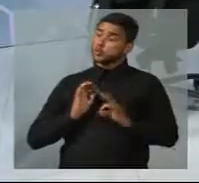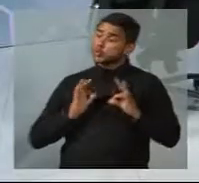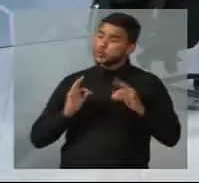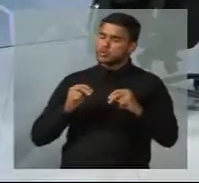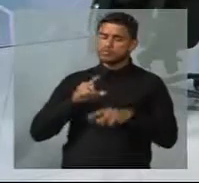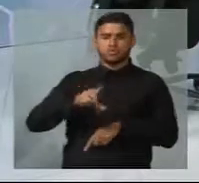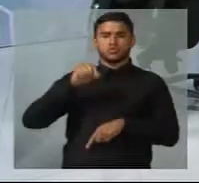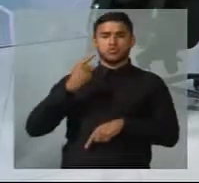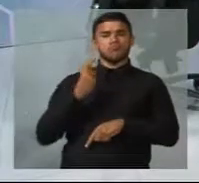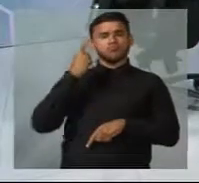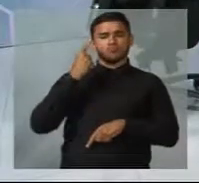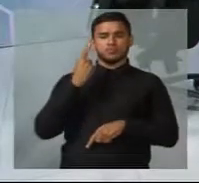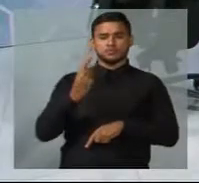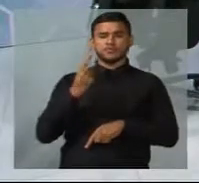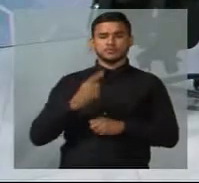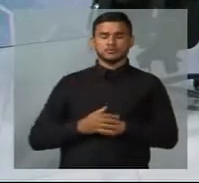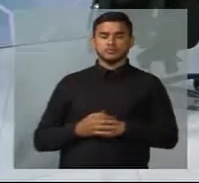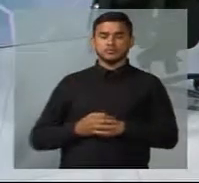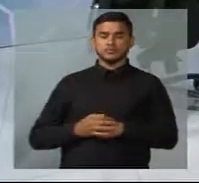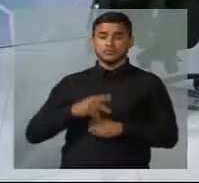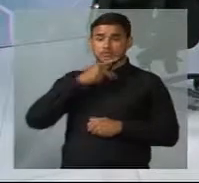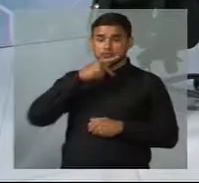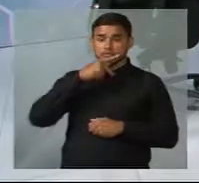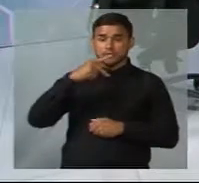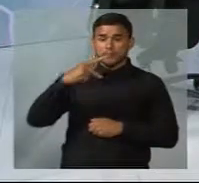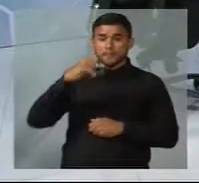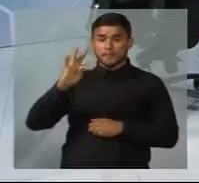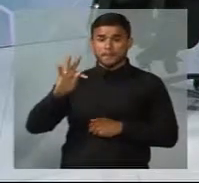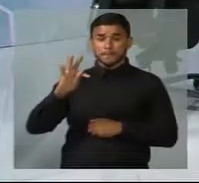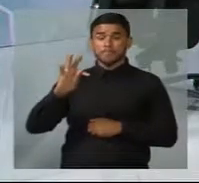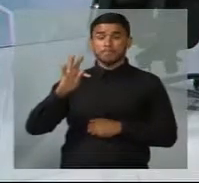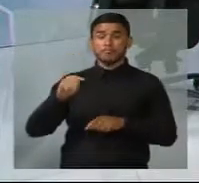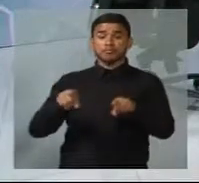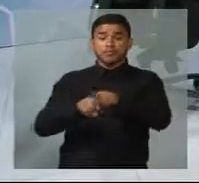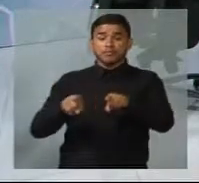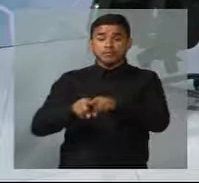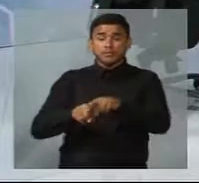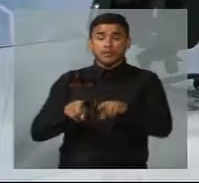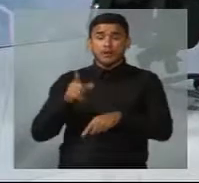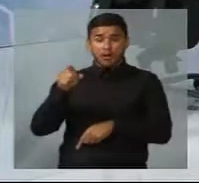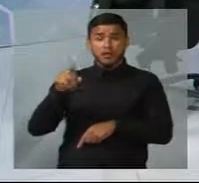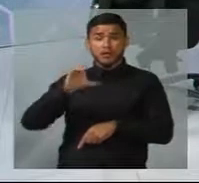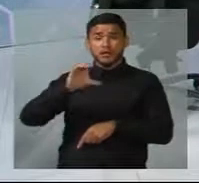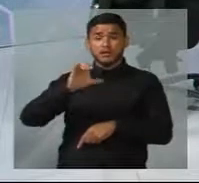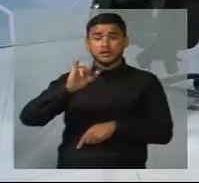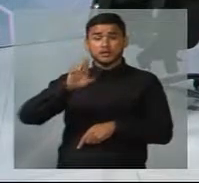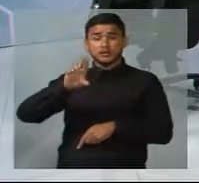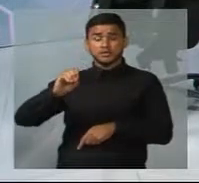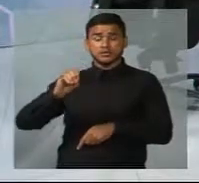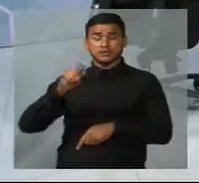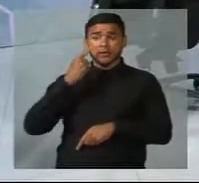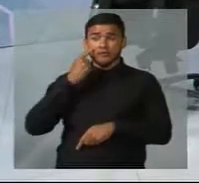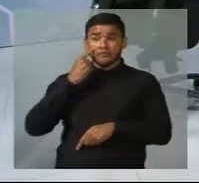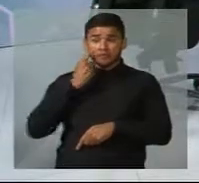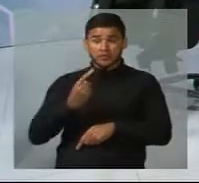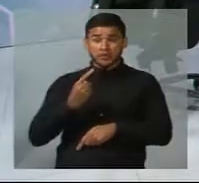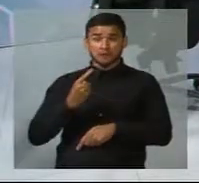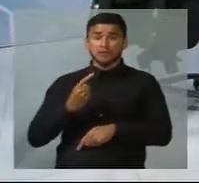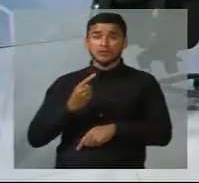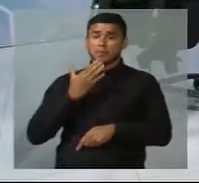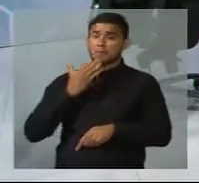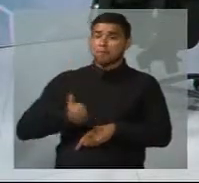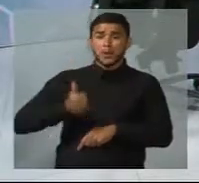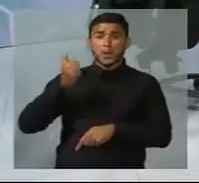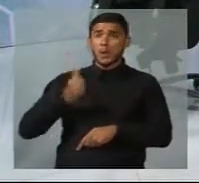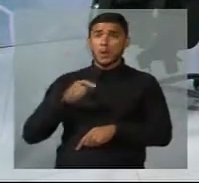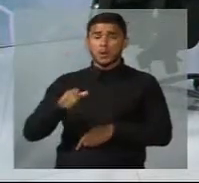que o PT já conversa com o candidato Ciro Gomes do PDT, que no cenário colocado aí é talvez a única interlocução mais